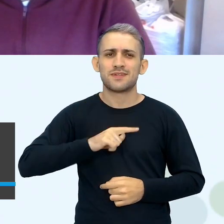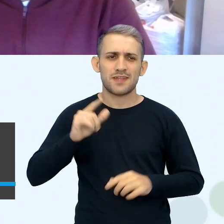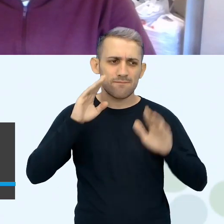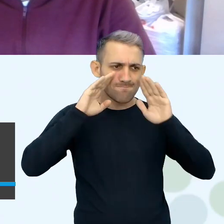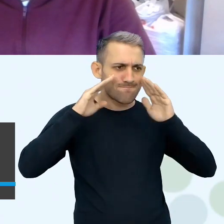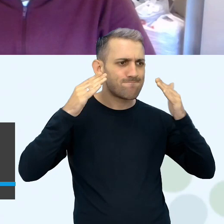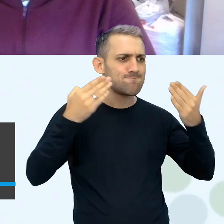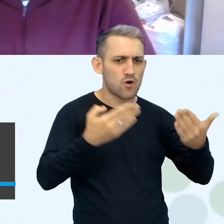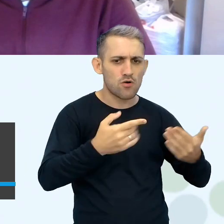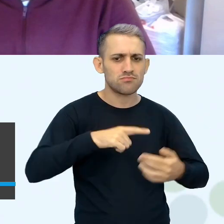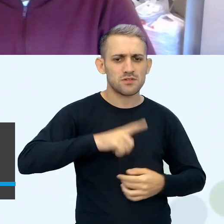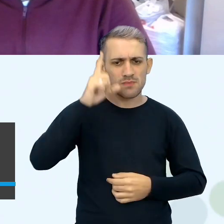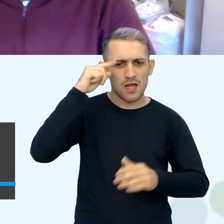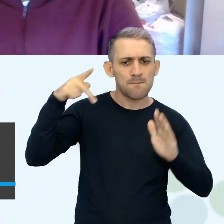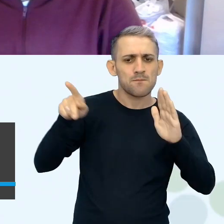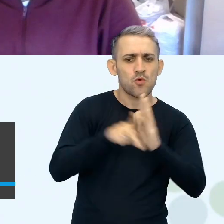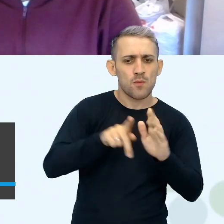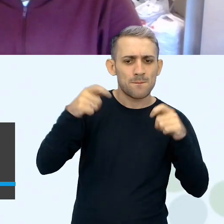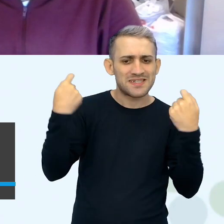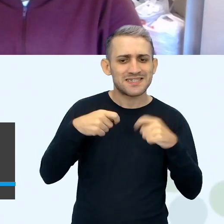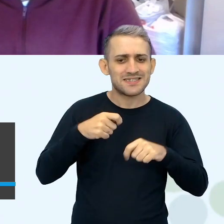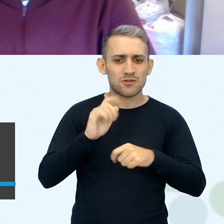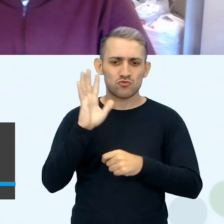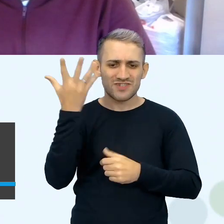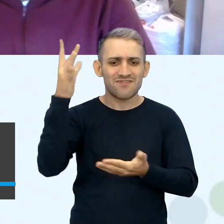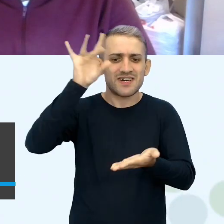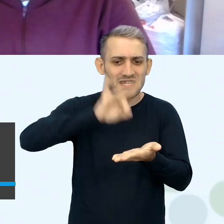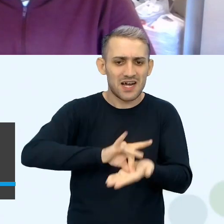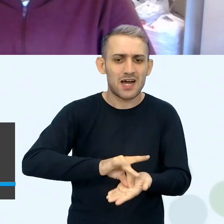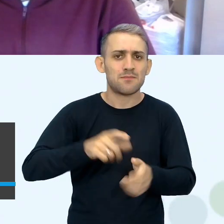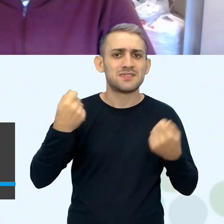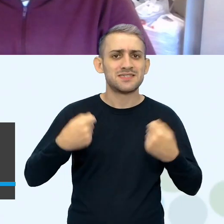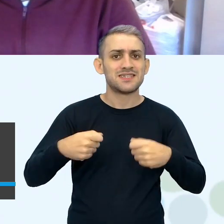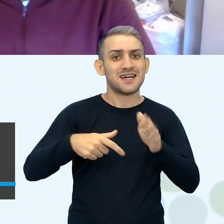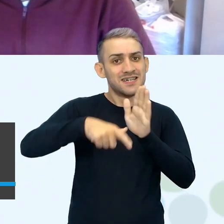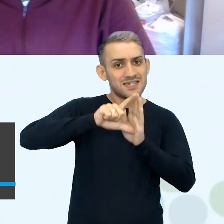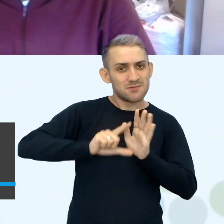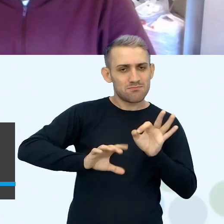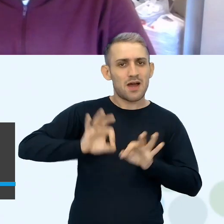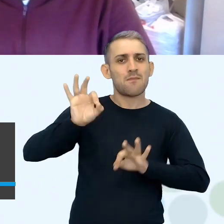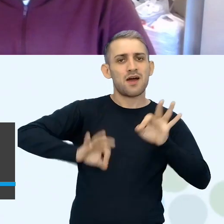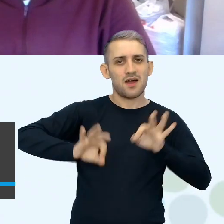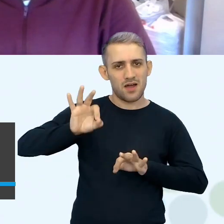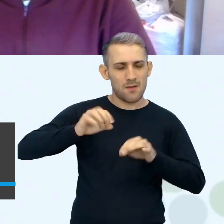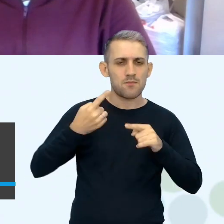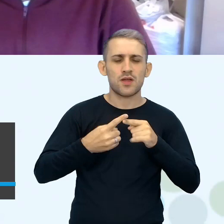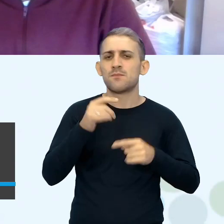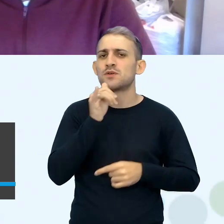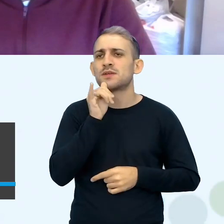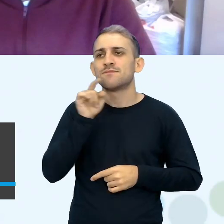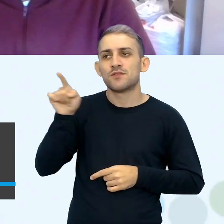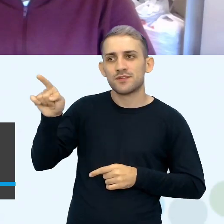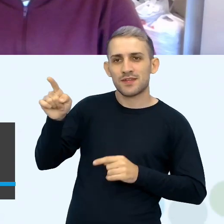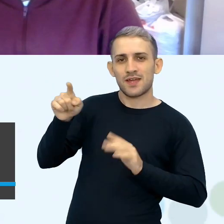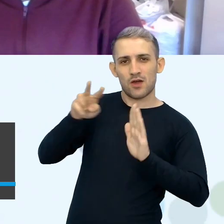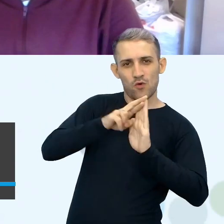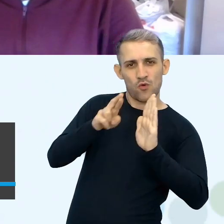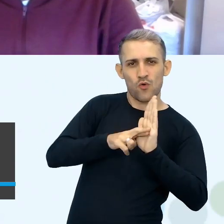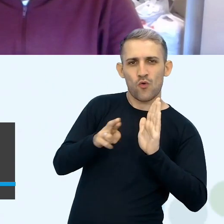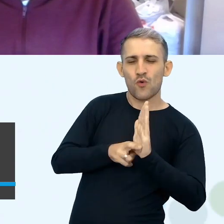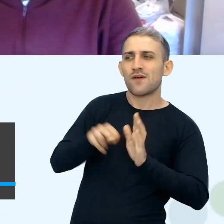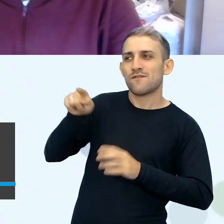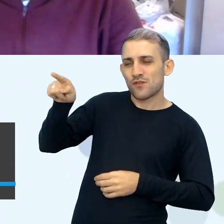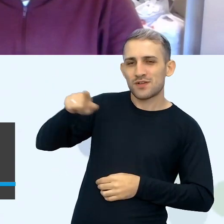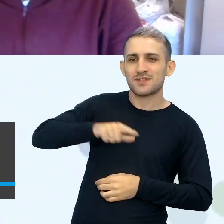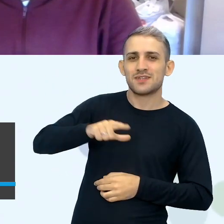ali, uma ideia que ela precisa se concretizar, é preciso planejar, porque por exemplo, você como roteirista, digamos aí você tem